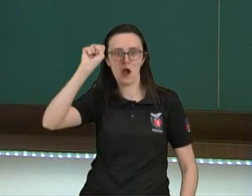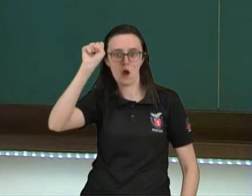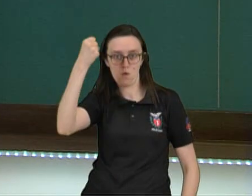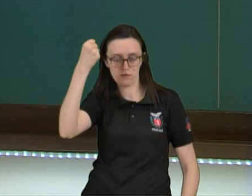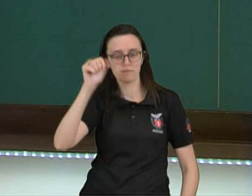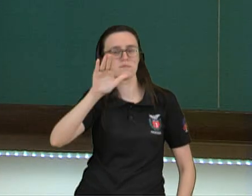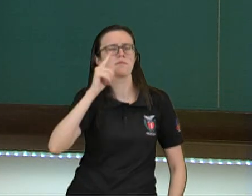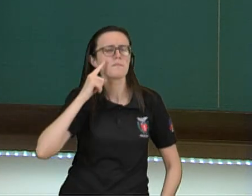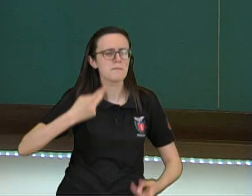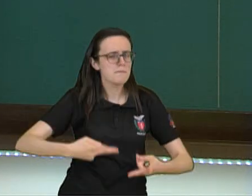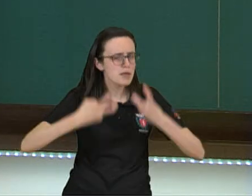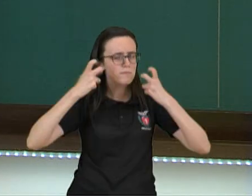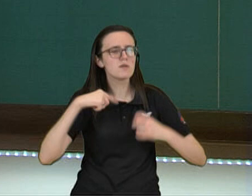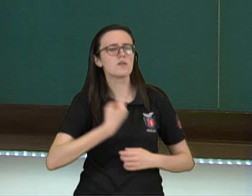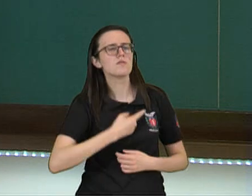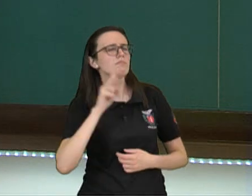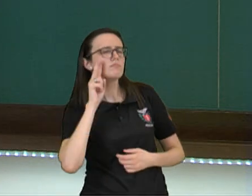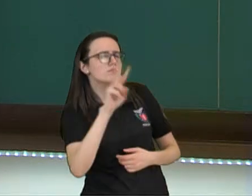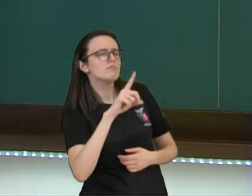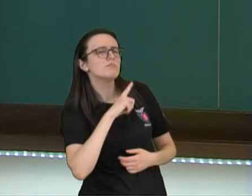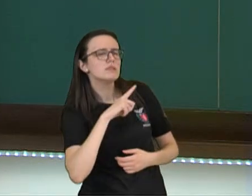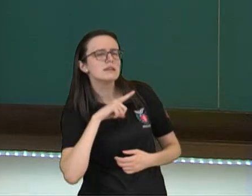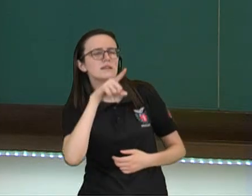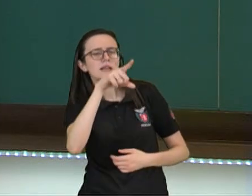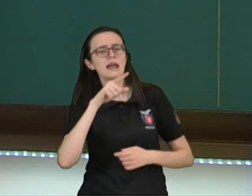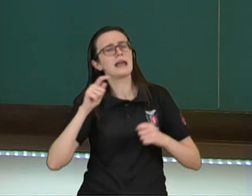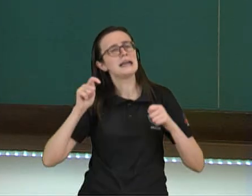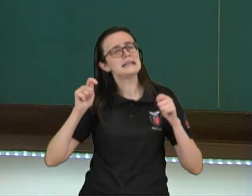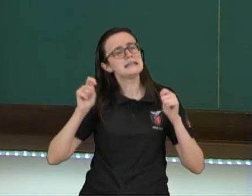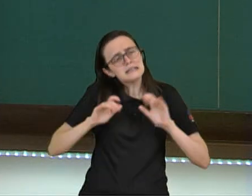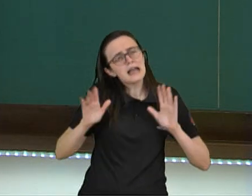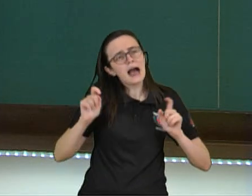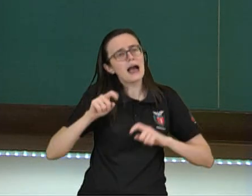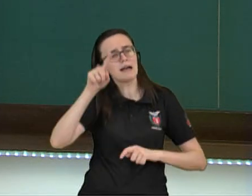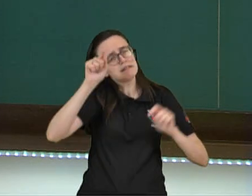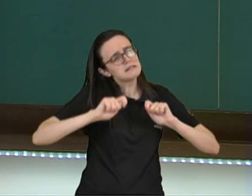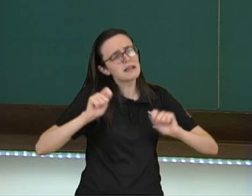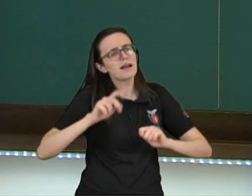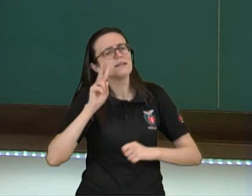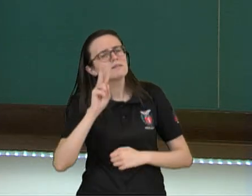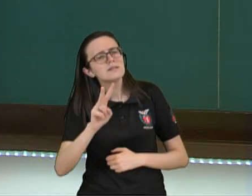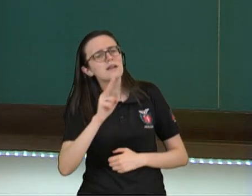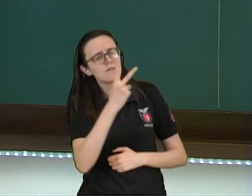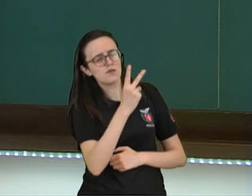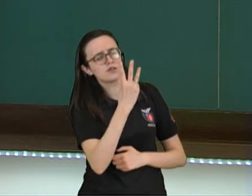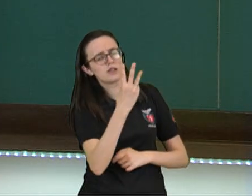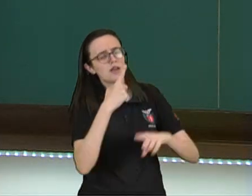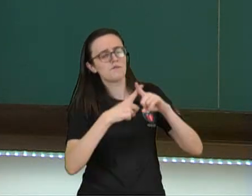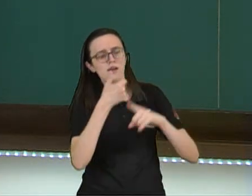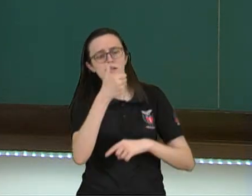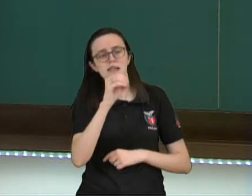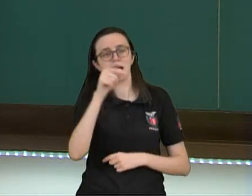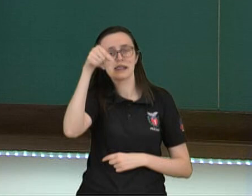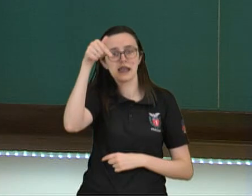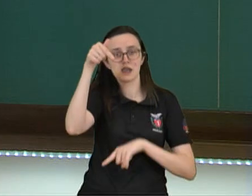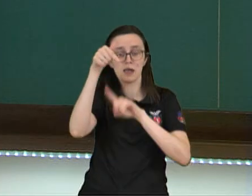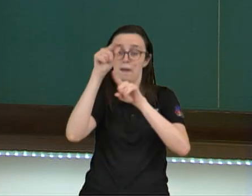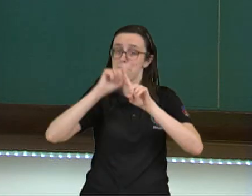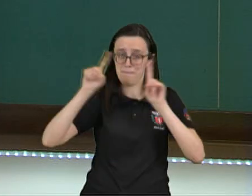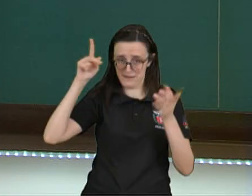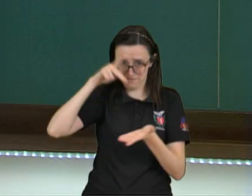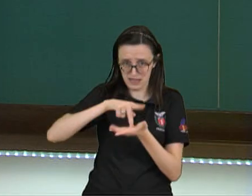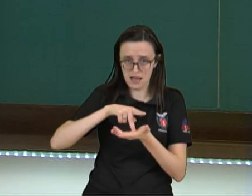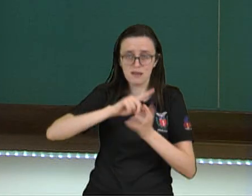que nós temos, ó, 23 vezes 10 à sétima, que também corresponde a essa distância. Só que essa aqui não é a